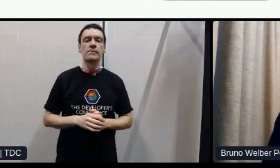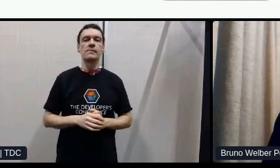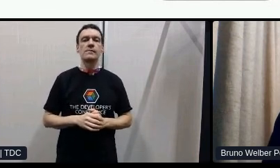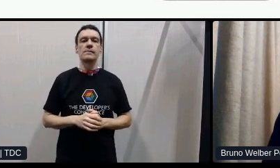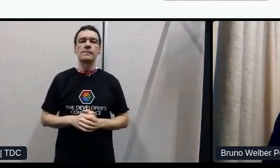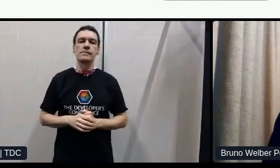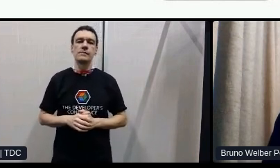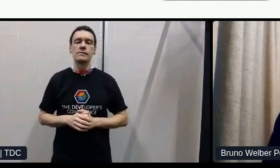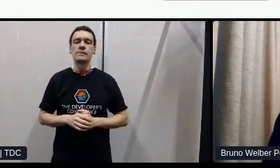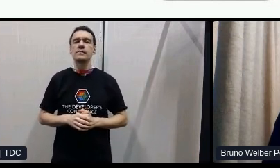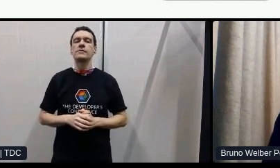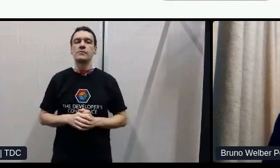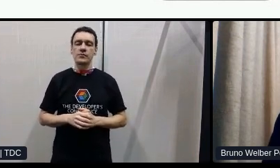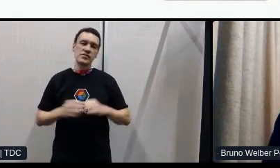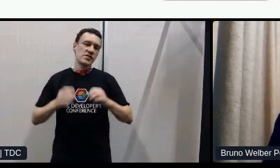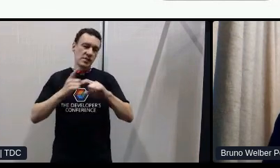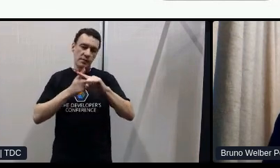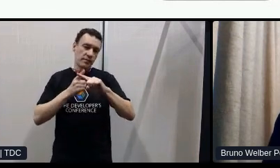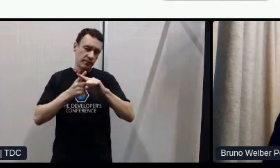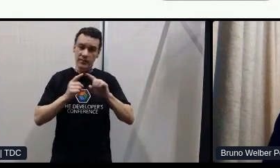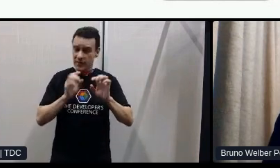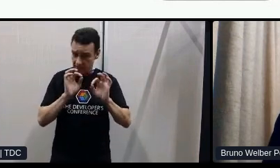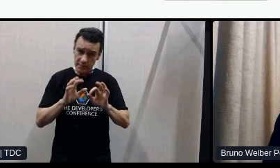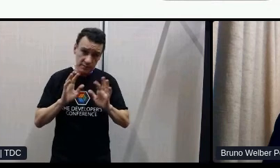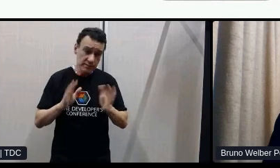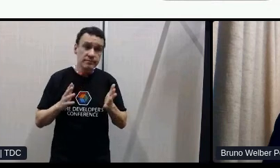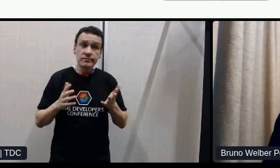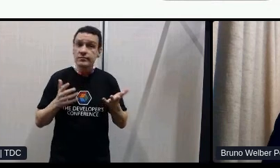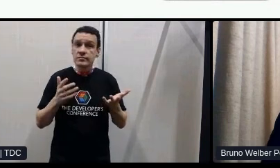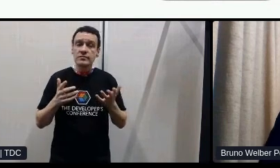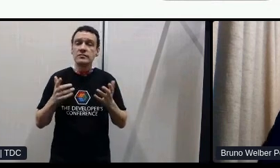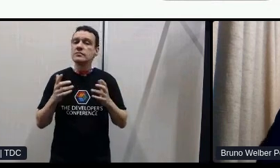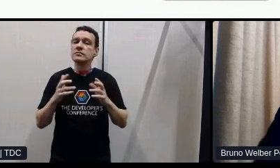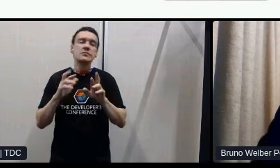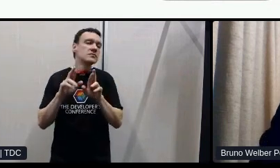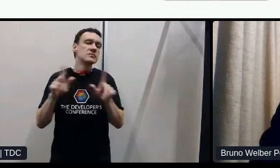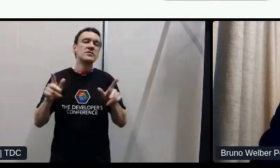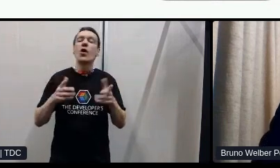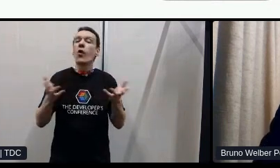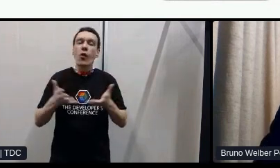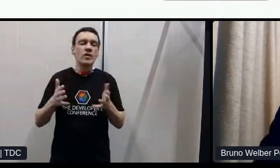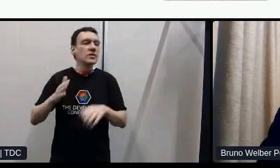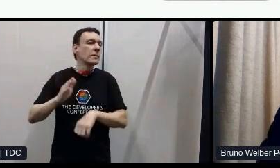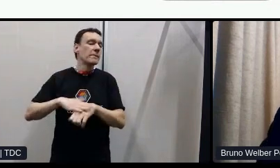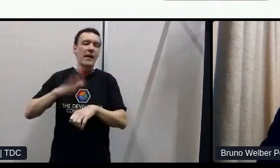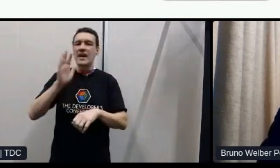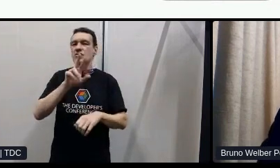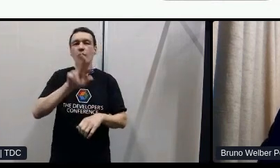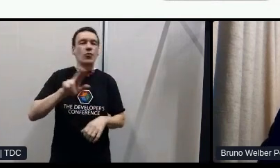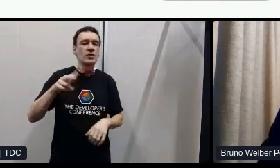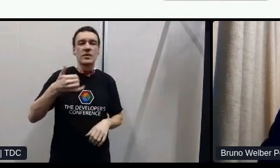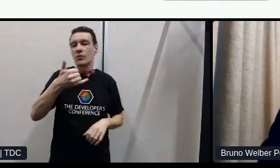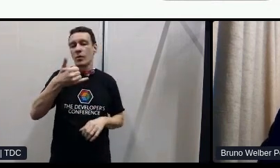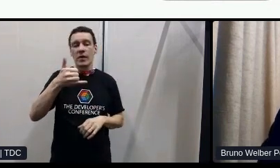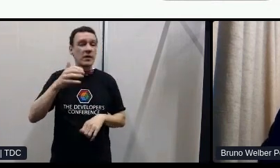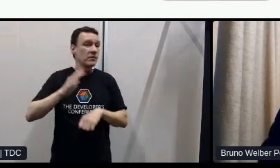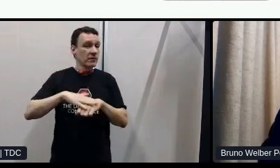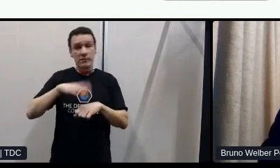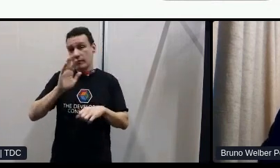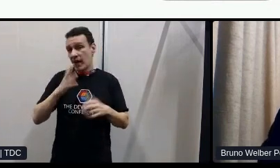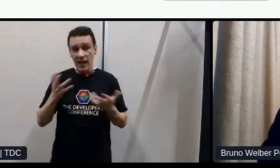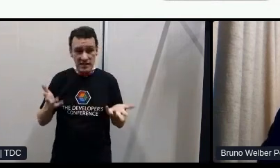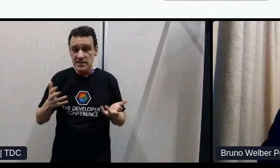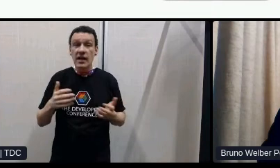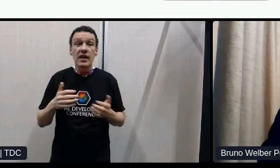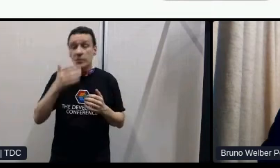essa diminuição na contramão de tudo que a gente vê que o mundo está cada vez mais mobile, as pessoas estão cada vez mais acessando aplicações